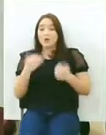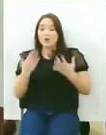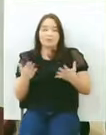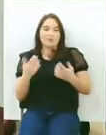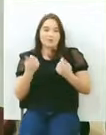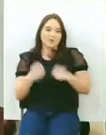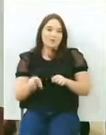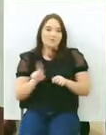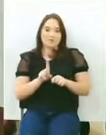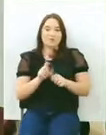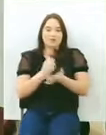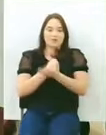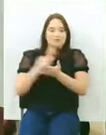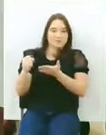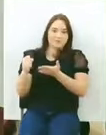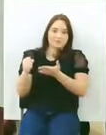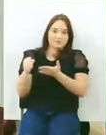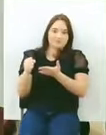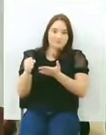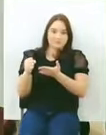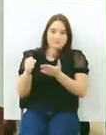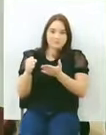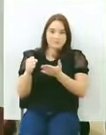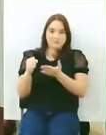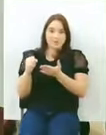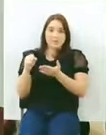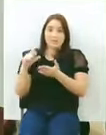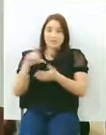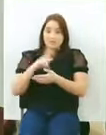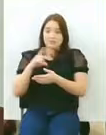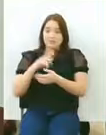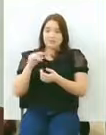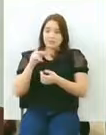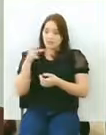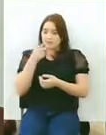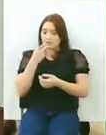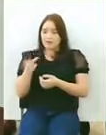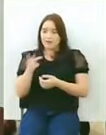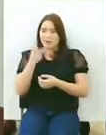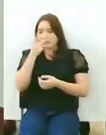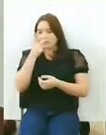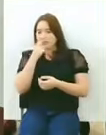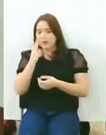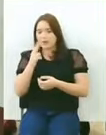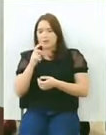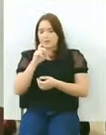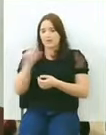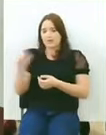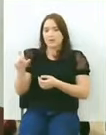não precisa mais. E isso às vezes nos é dito em forma de crítica.